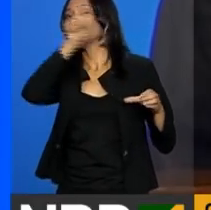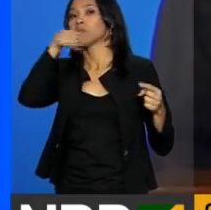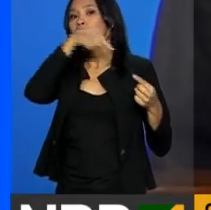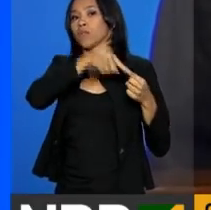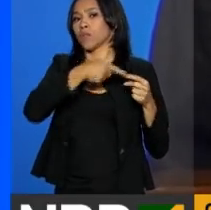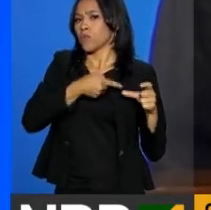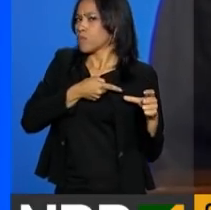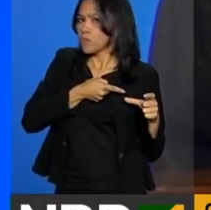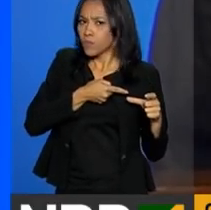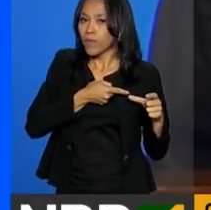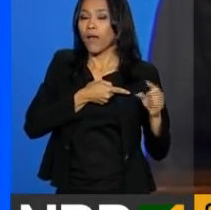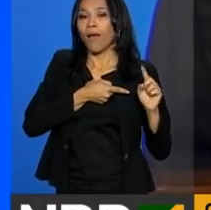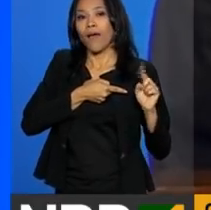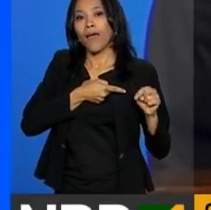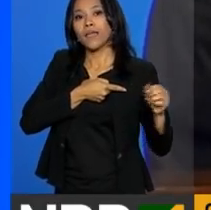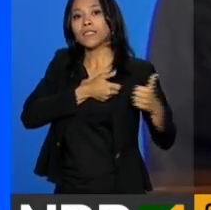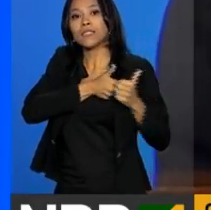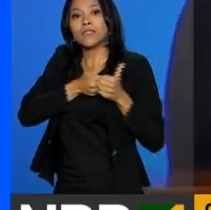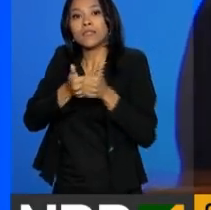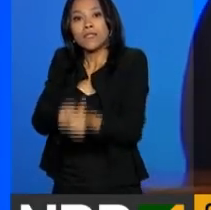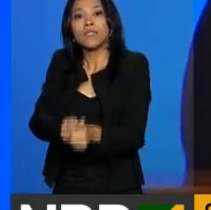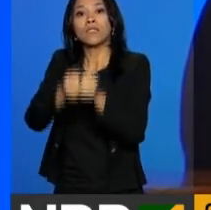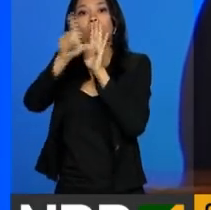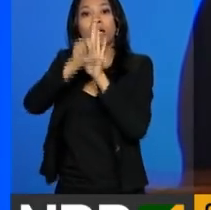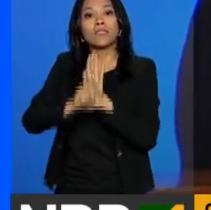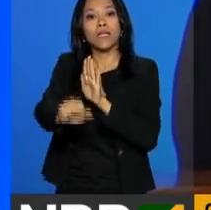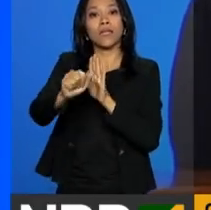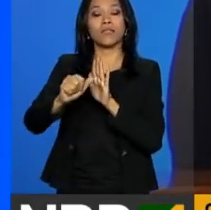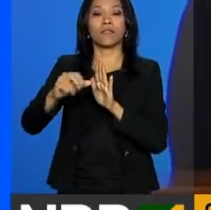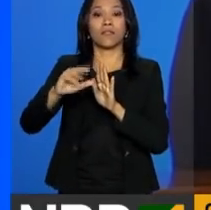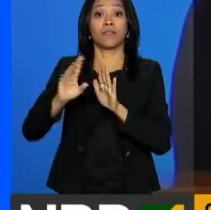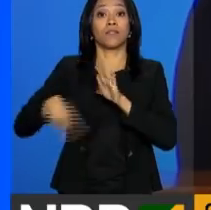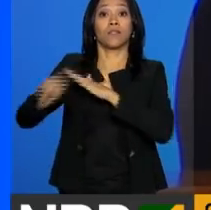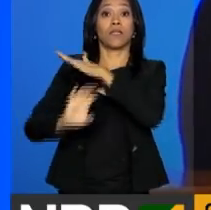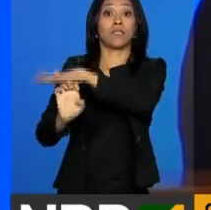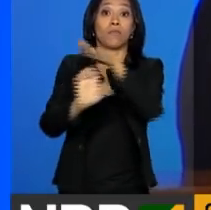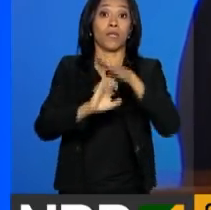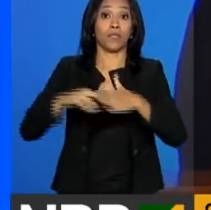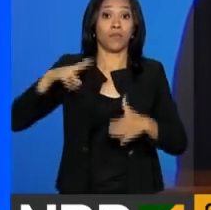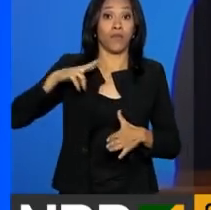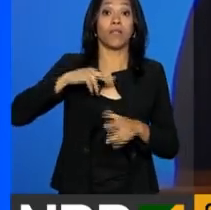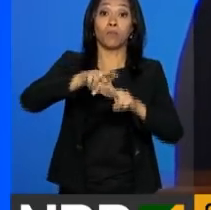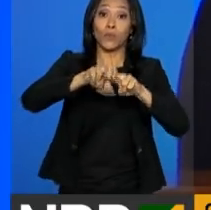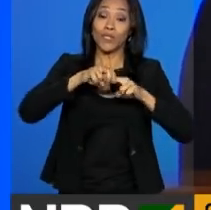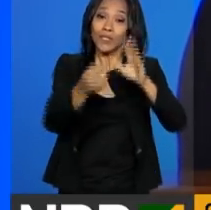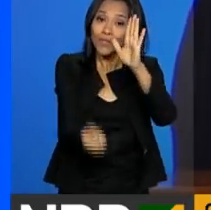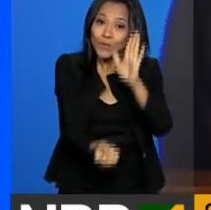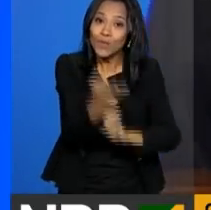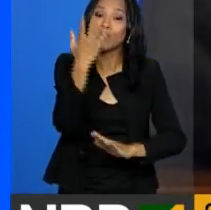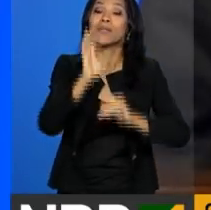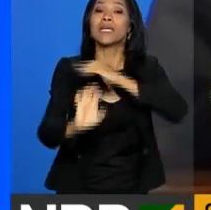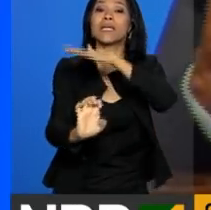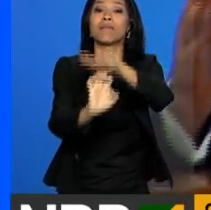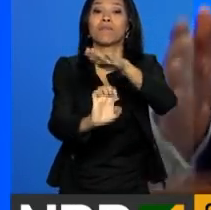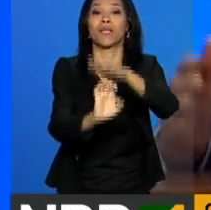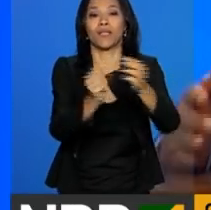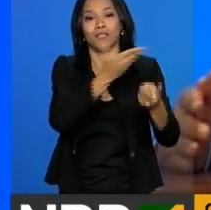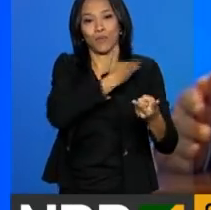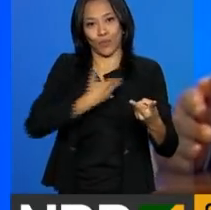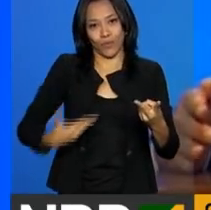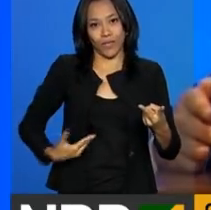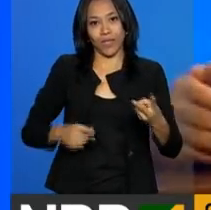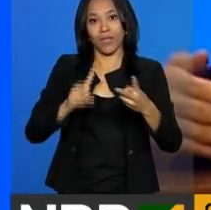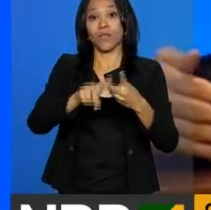conduzam pelas leis da iniciativa privada aí que surgiram as chamadas empresas públicas e sociedades de economia